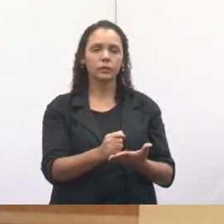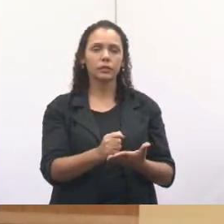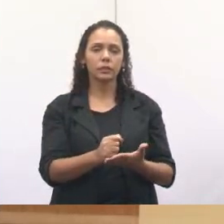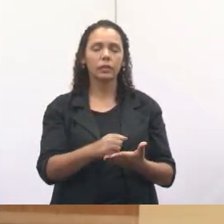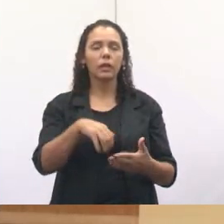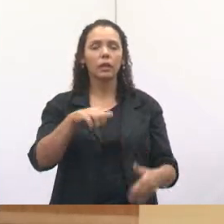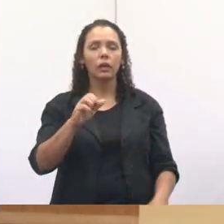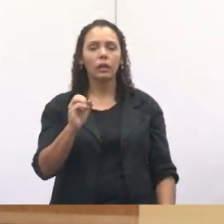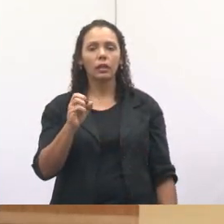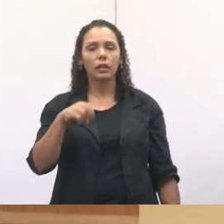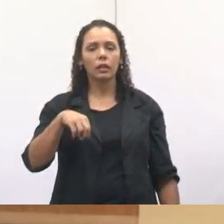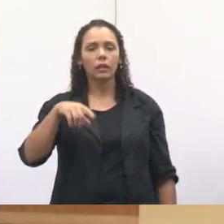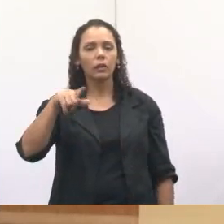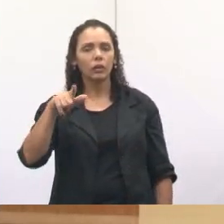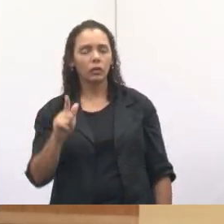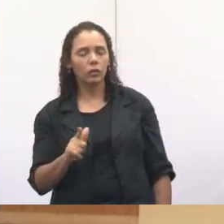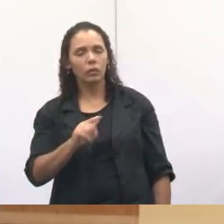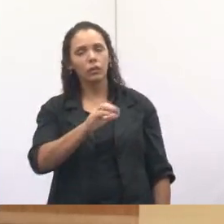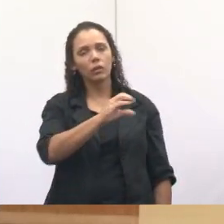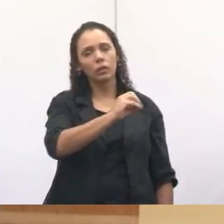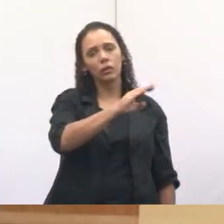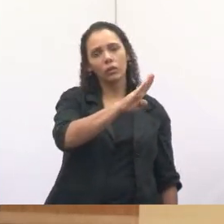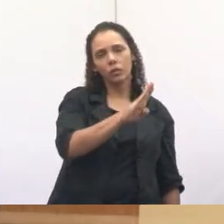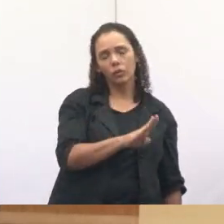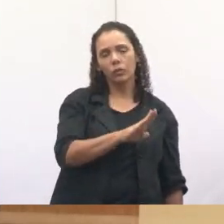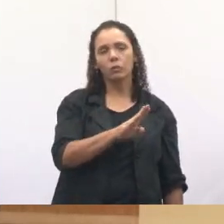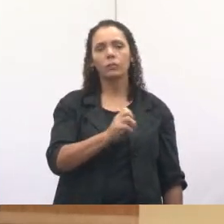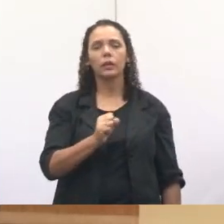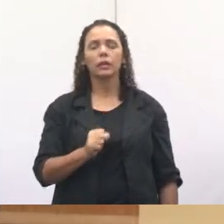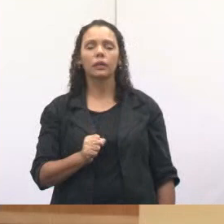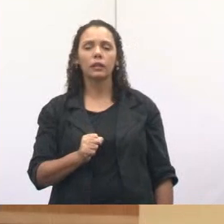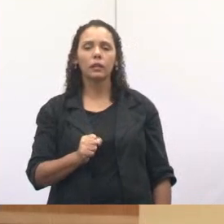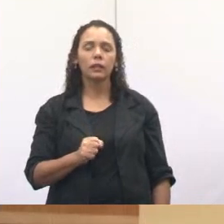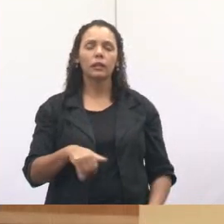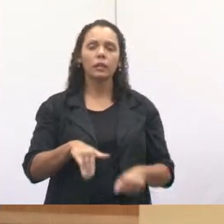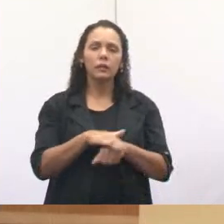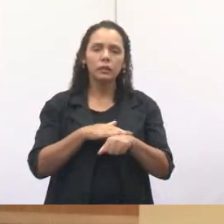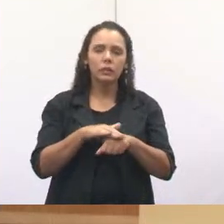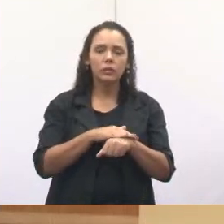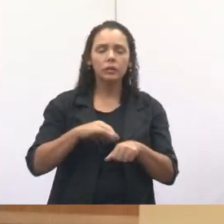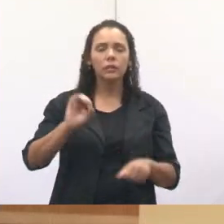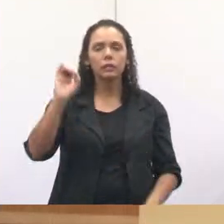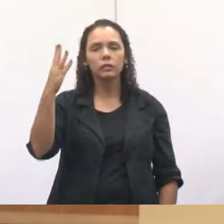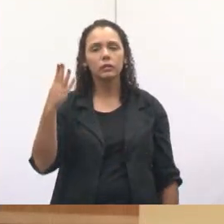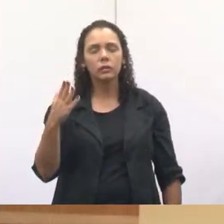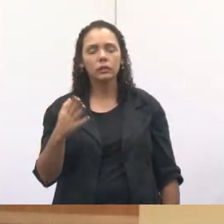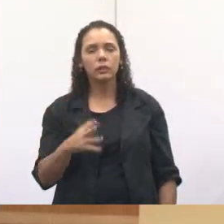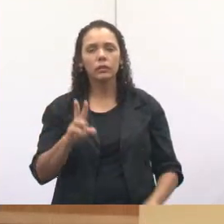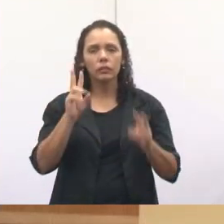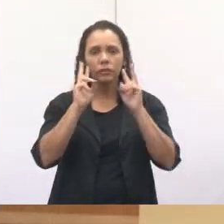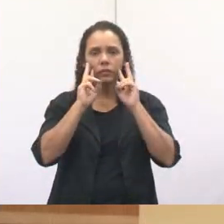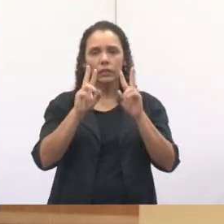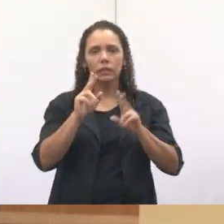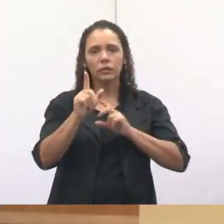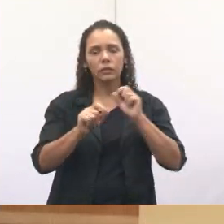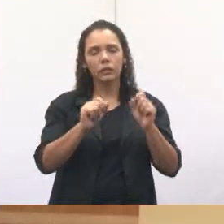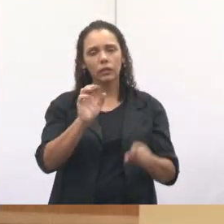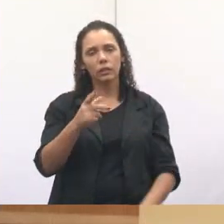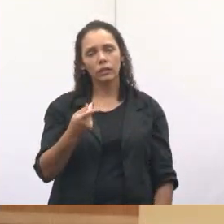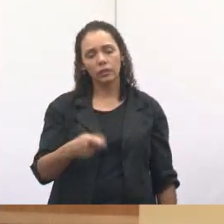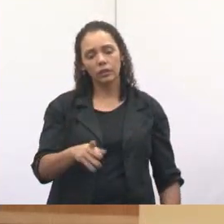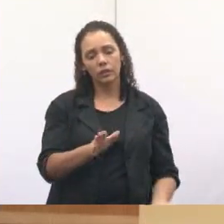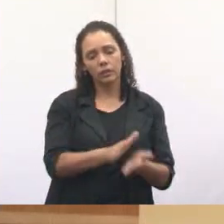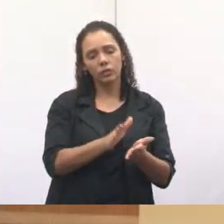ONG, apoiar a OAB, esse espaço de discussão que foi criado, visando que Jacareí tenha sim uma